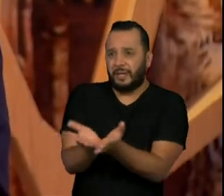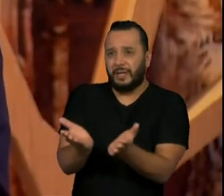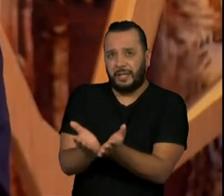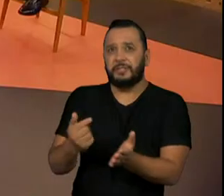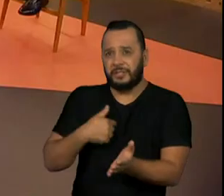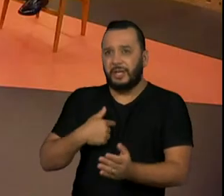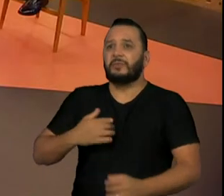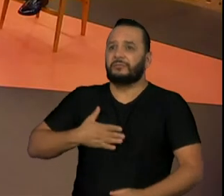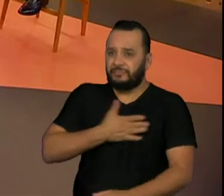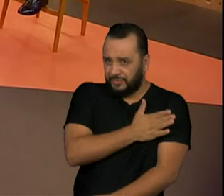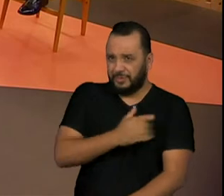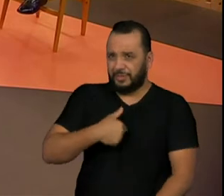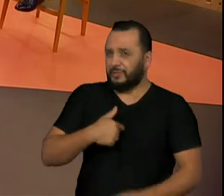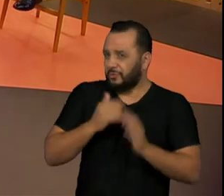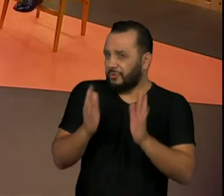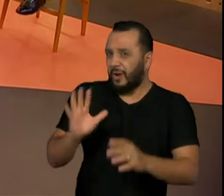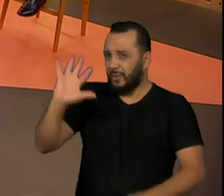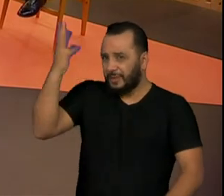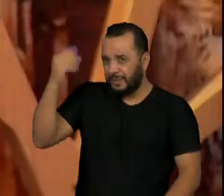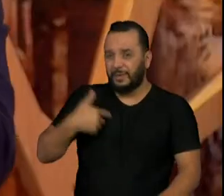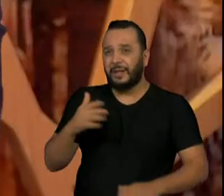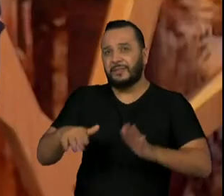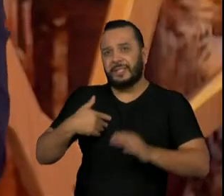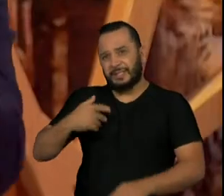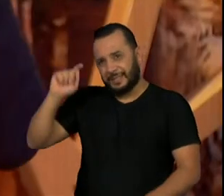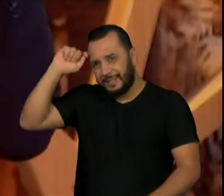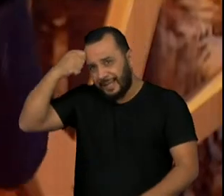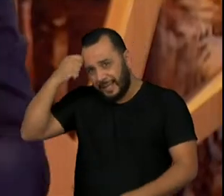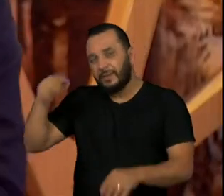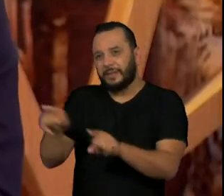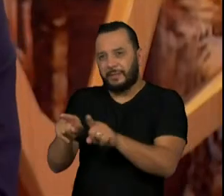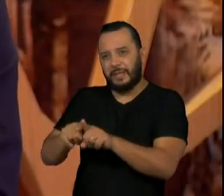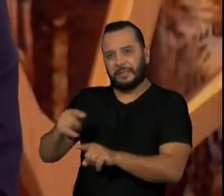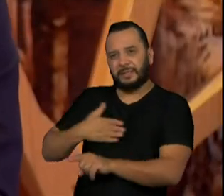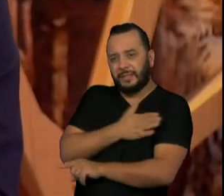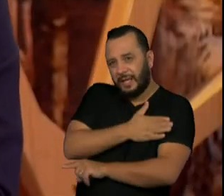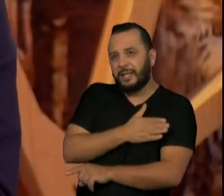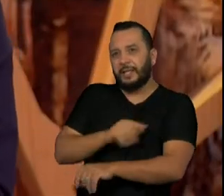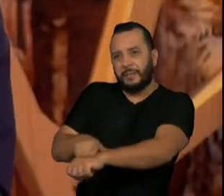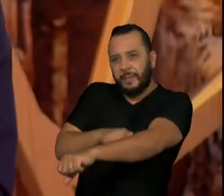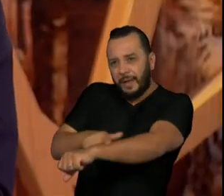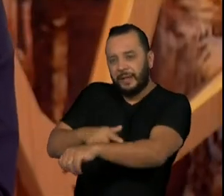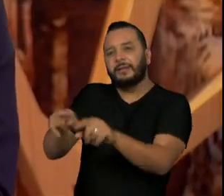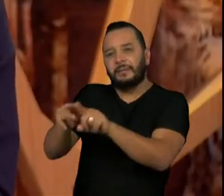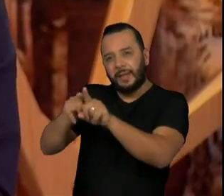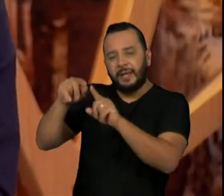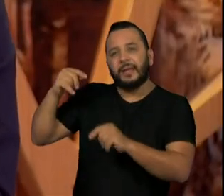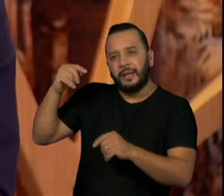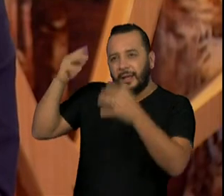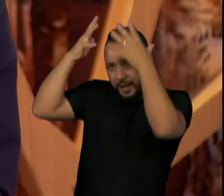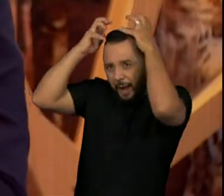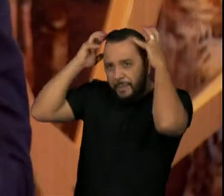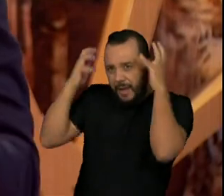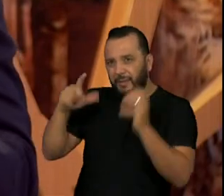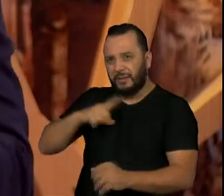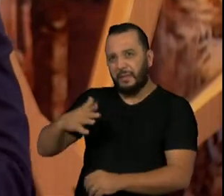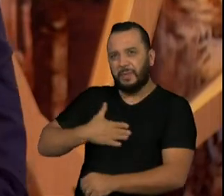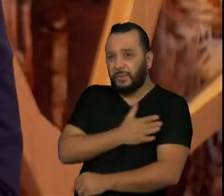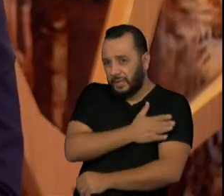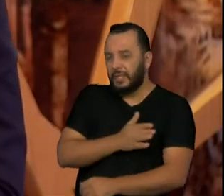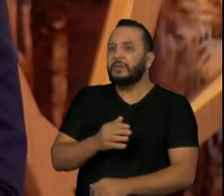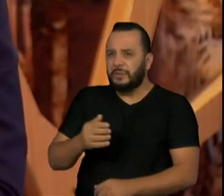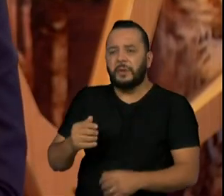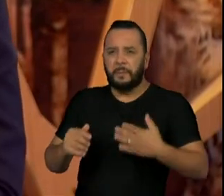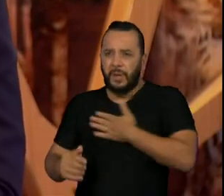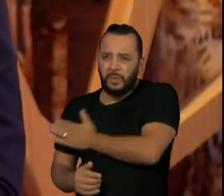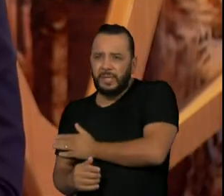já fui discriminado. Então, assim como um negro às vezes é discriminado pela cor da pele, pelo tipo do cabelo, um evangélico também já foi discriminado. Então, vamos juntar